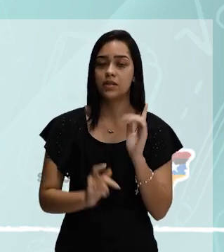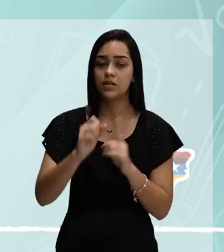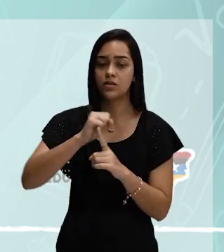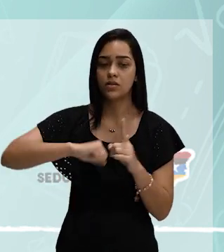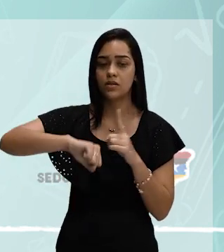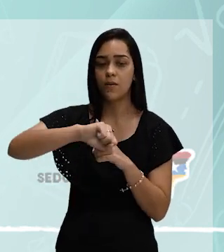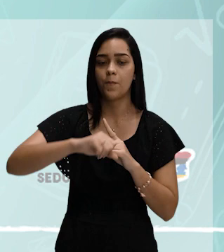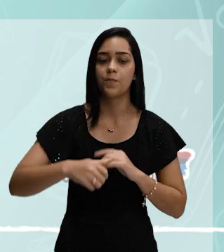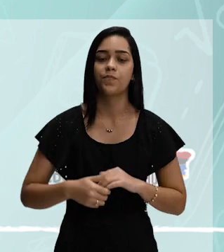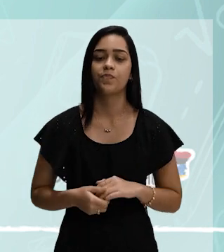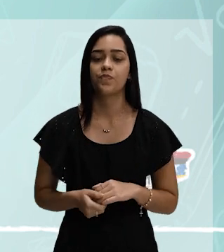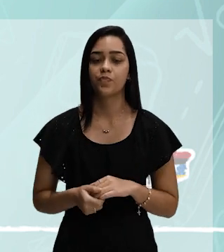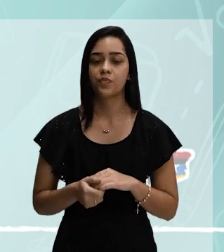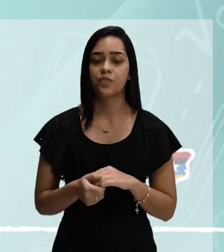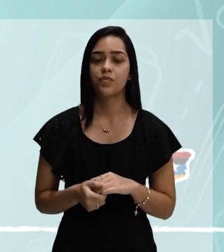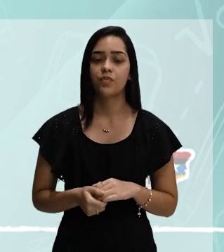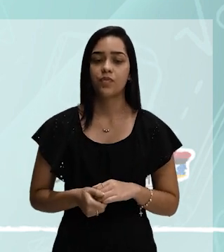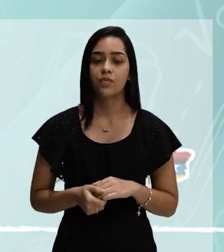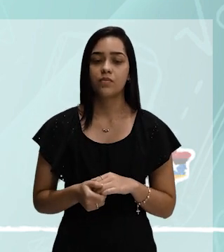da poesia social.